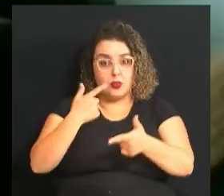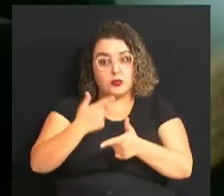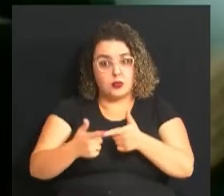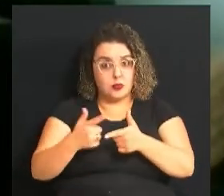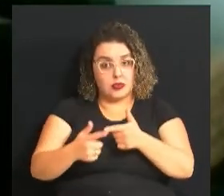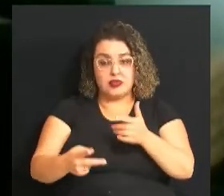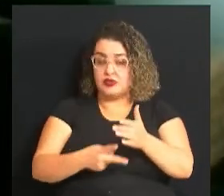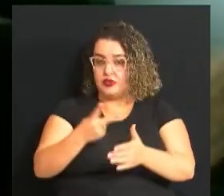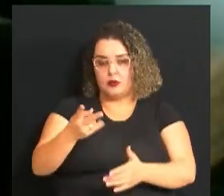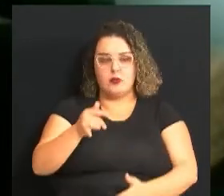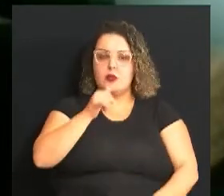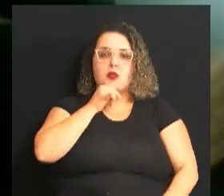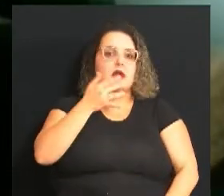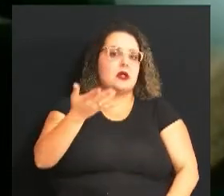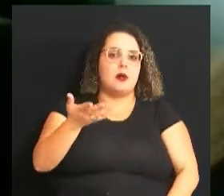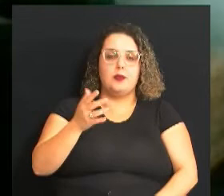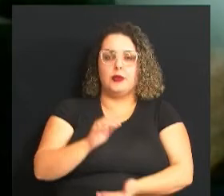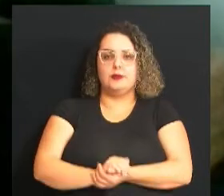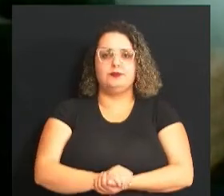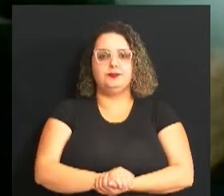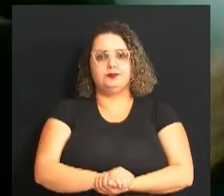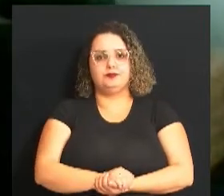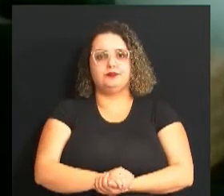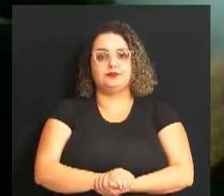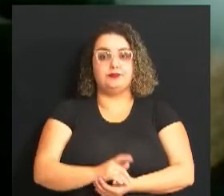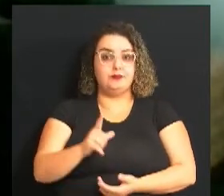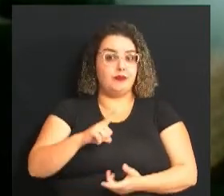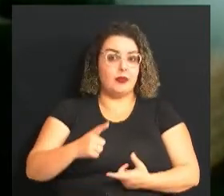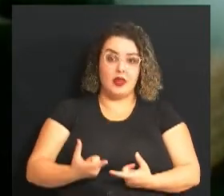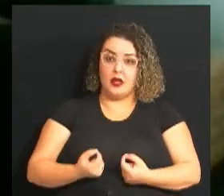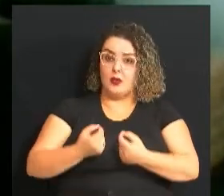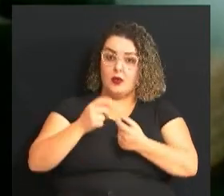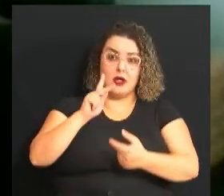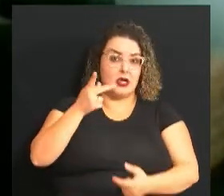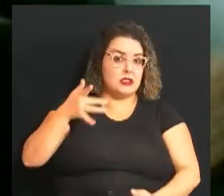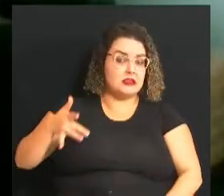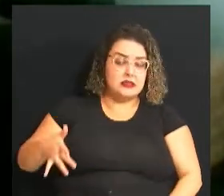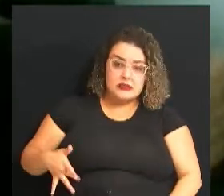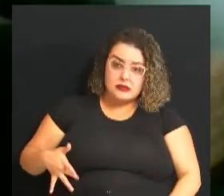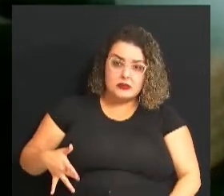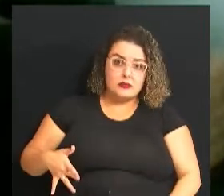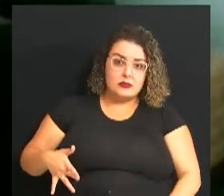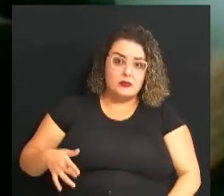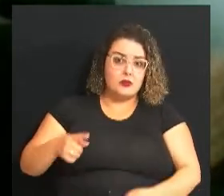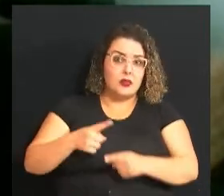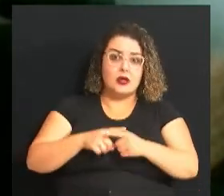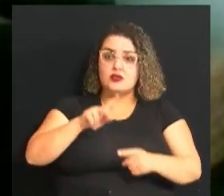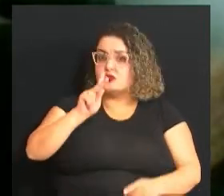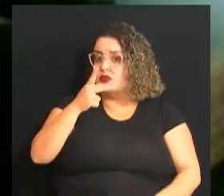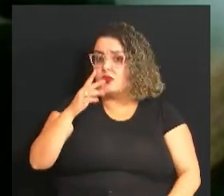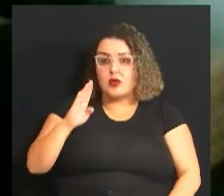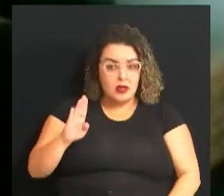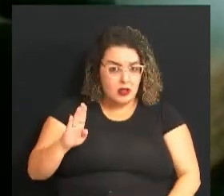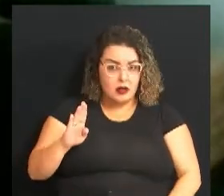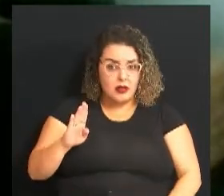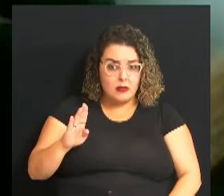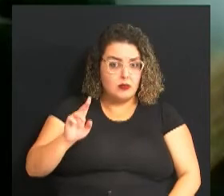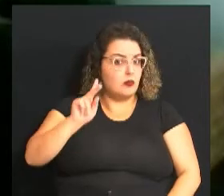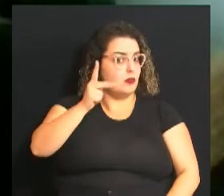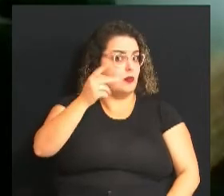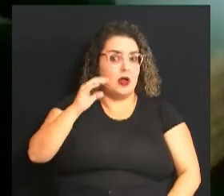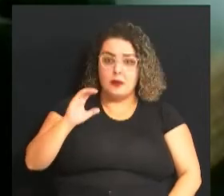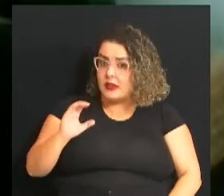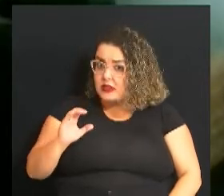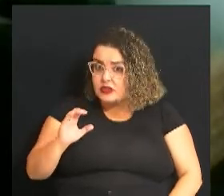um exemplo, você pode ter um câncer hepático por conta de uma hepatite B, por conta de uma hepatite C.